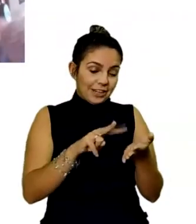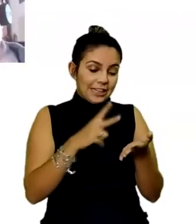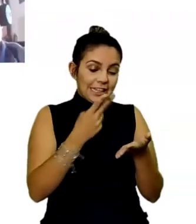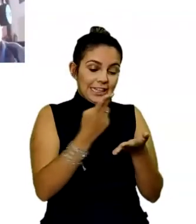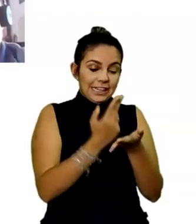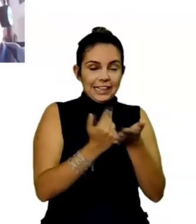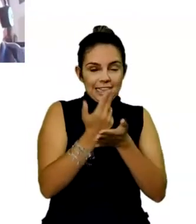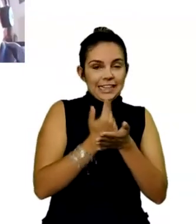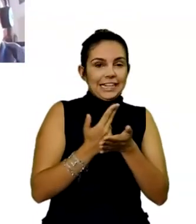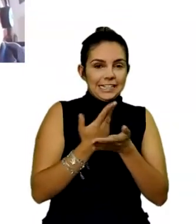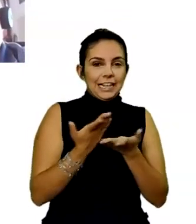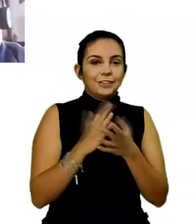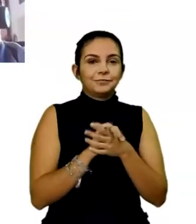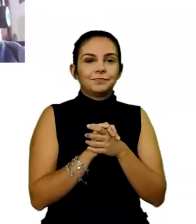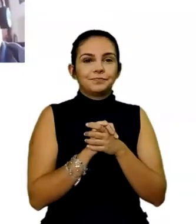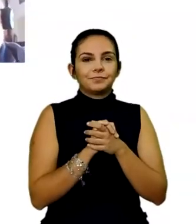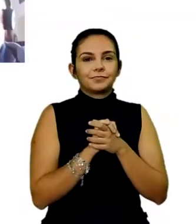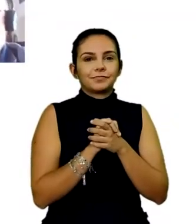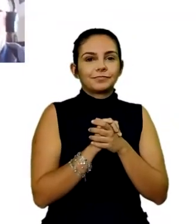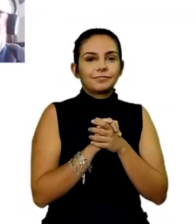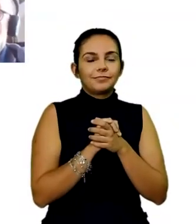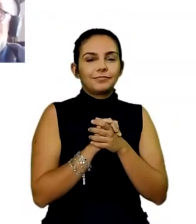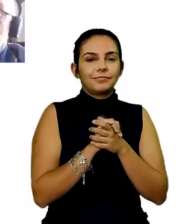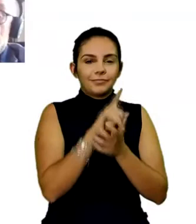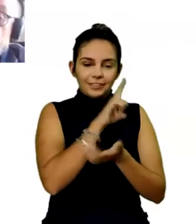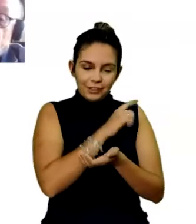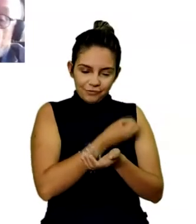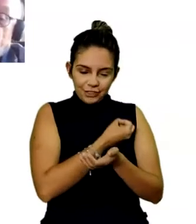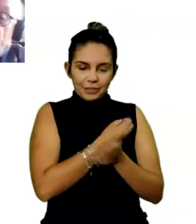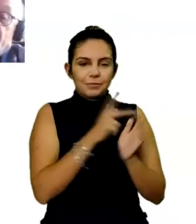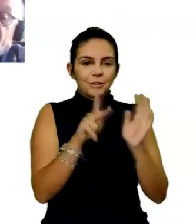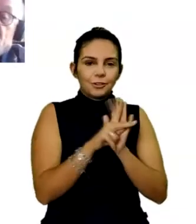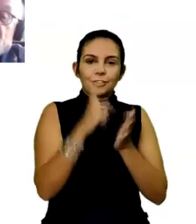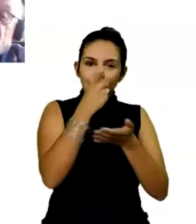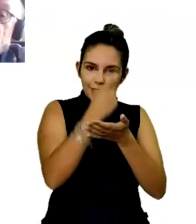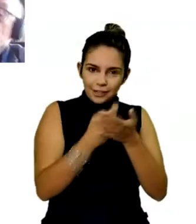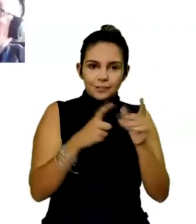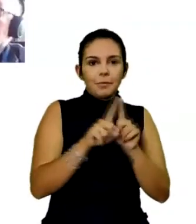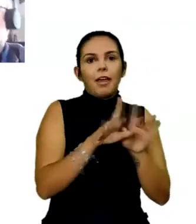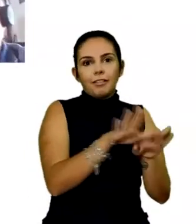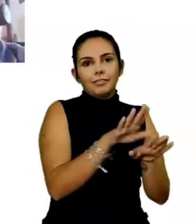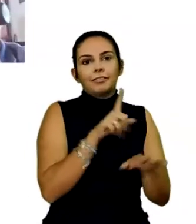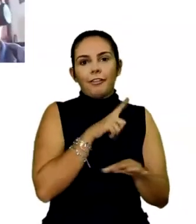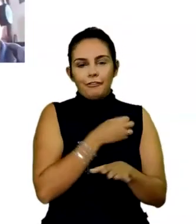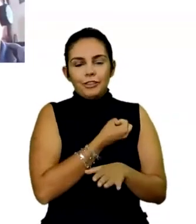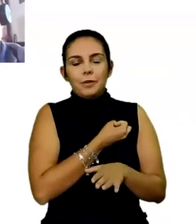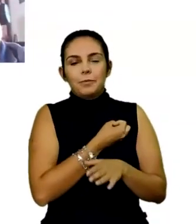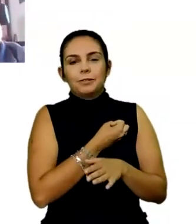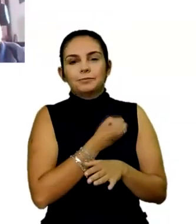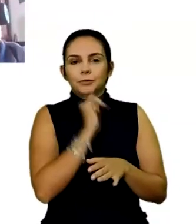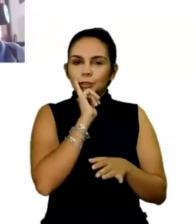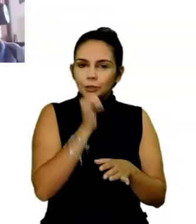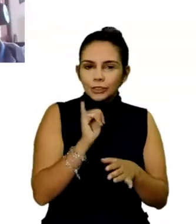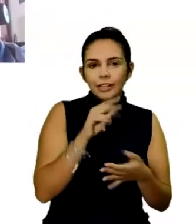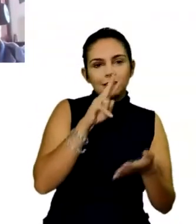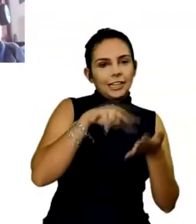cima das ilustrações. Então, ela tem vida própria e o texto também. O texto lido, o texto